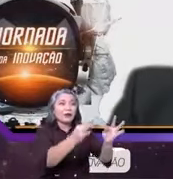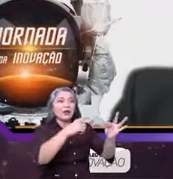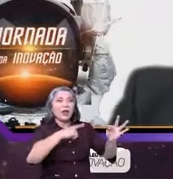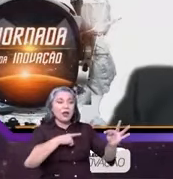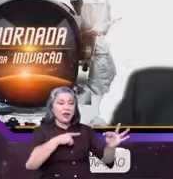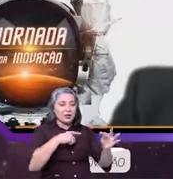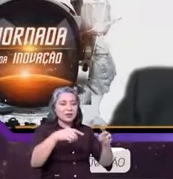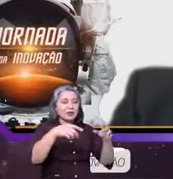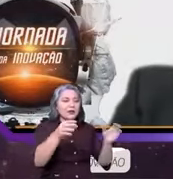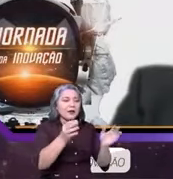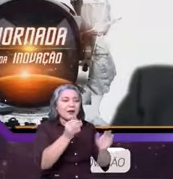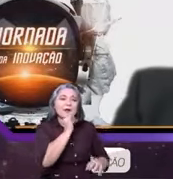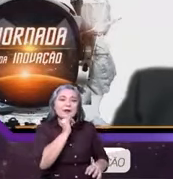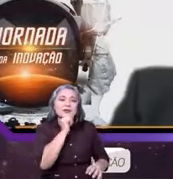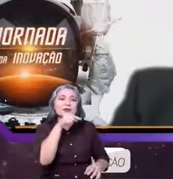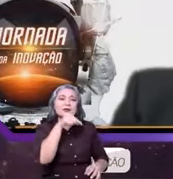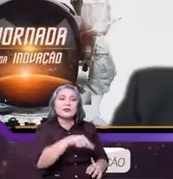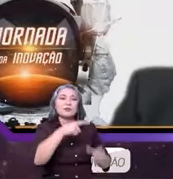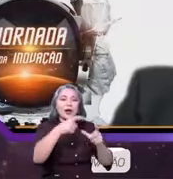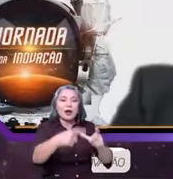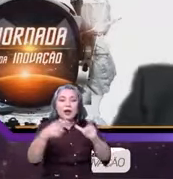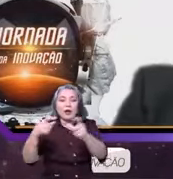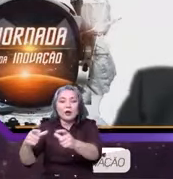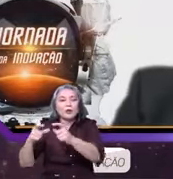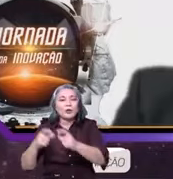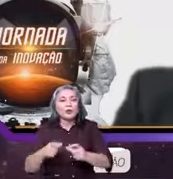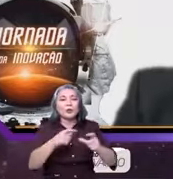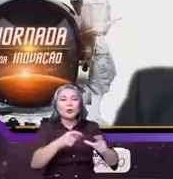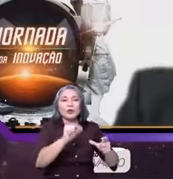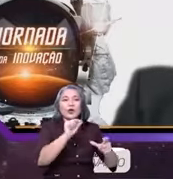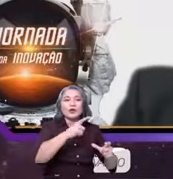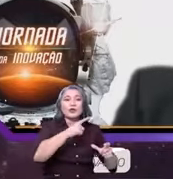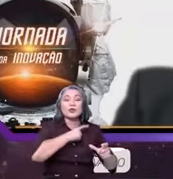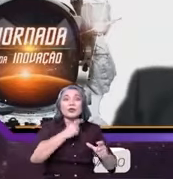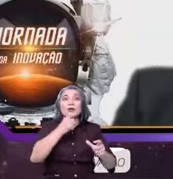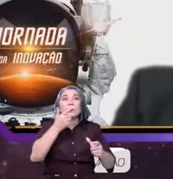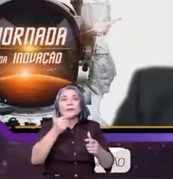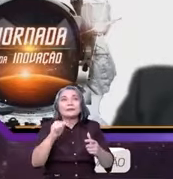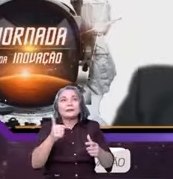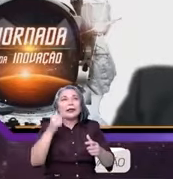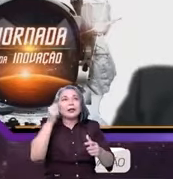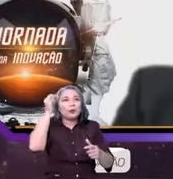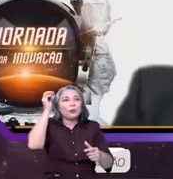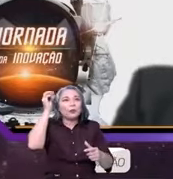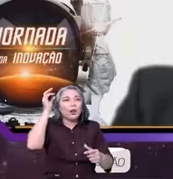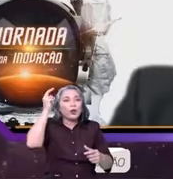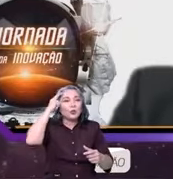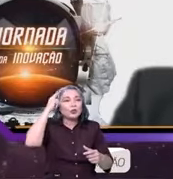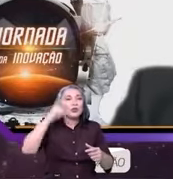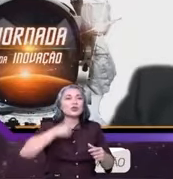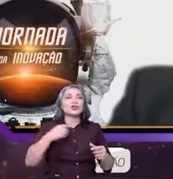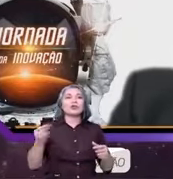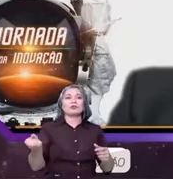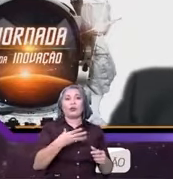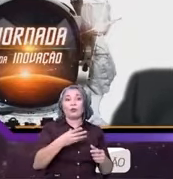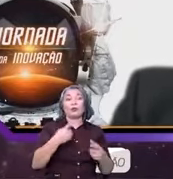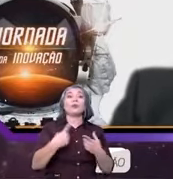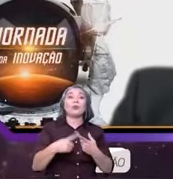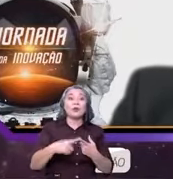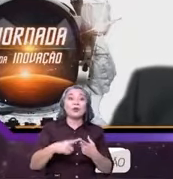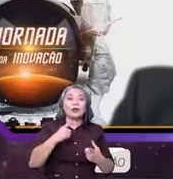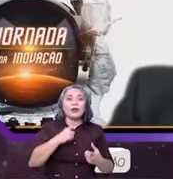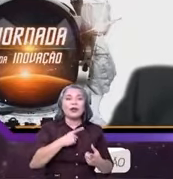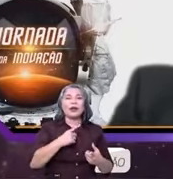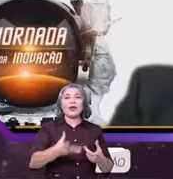para, principalmente para lugares onde você não tem uma cultura de inovação. Por quê? Porque ele é avesso